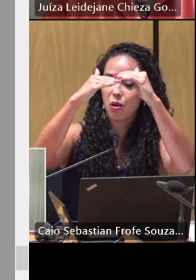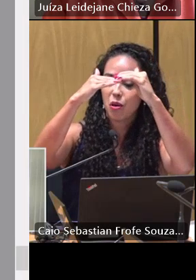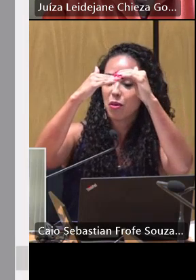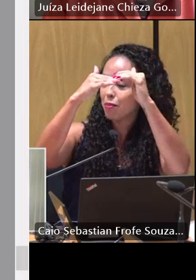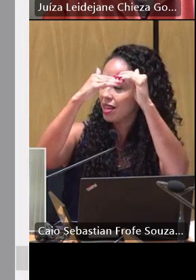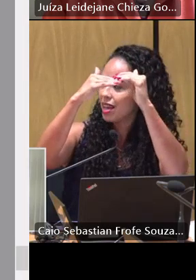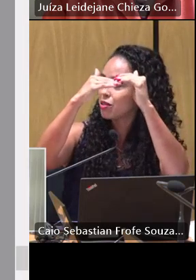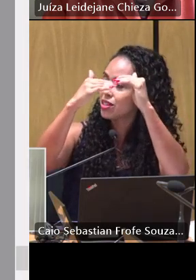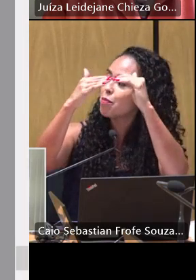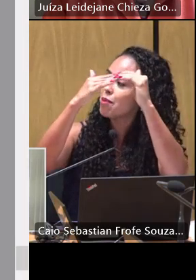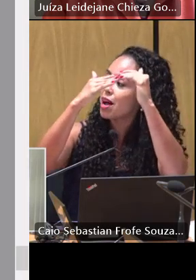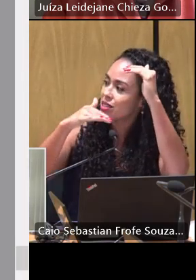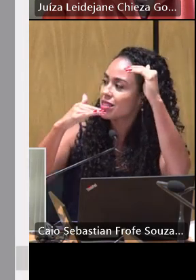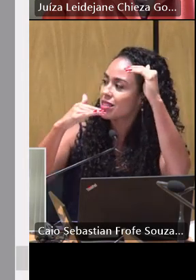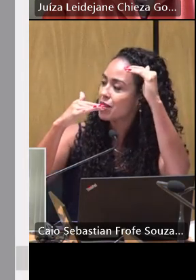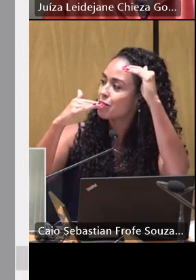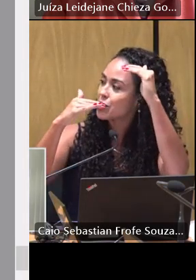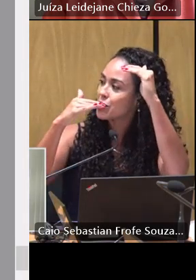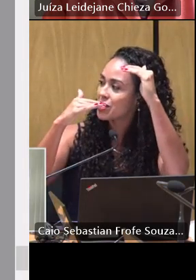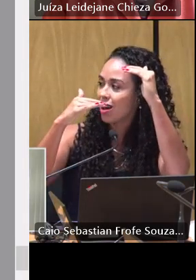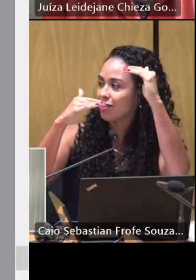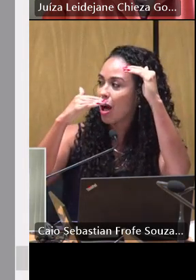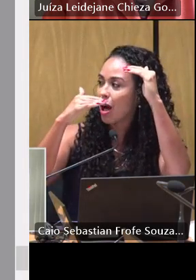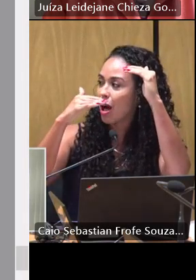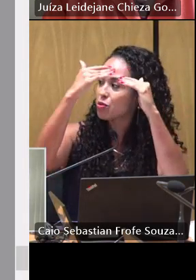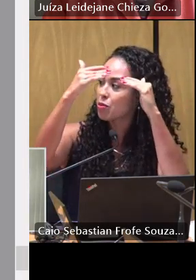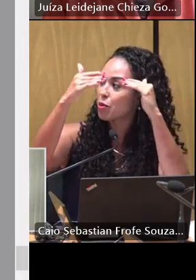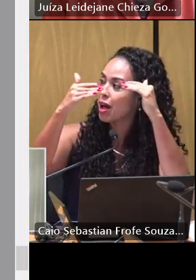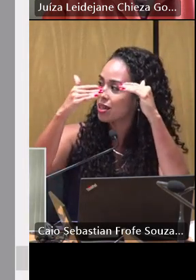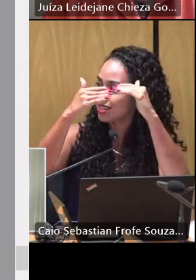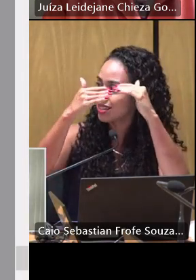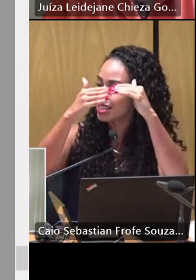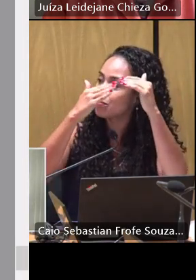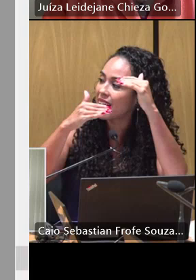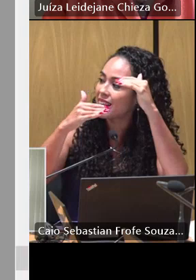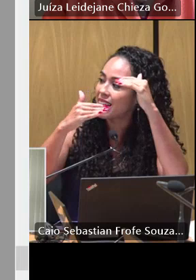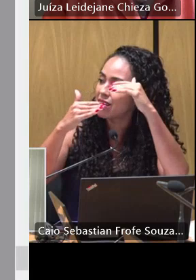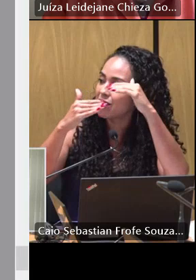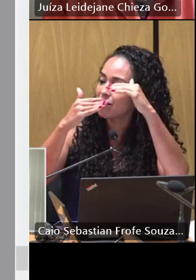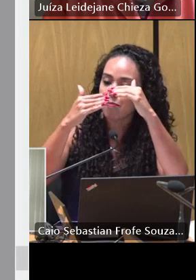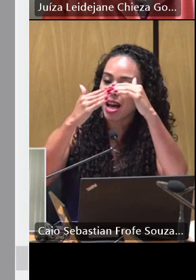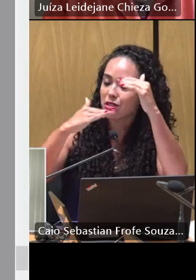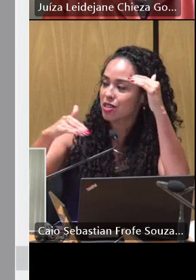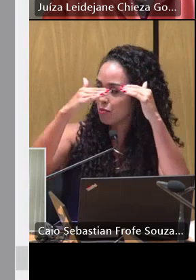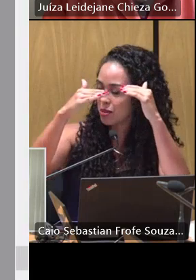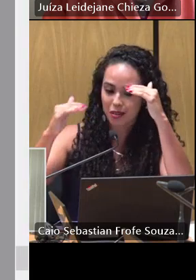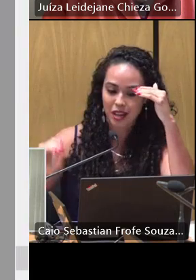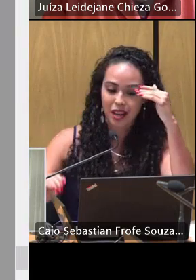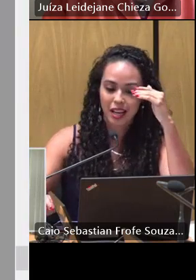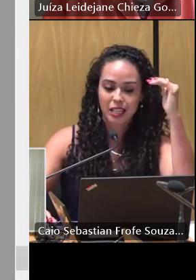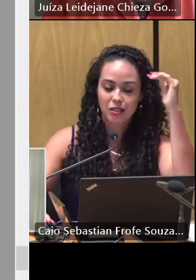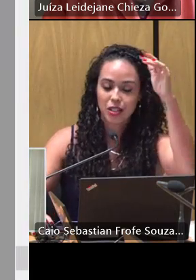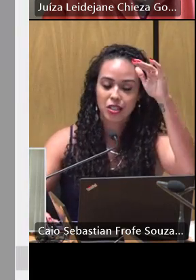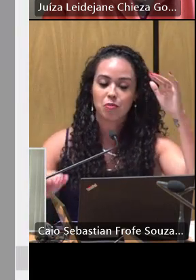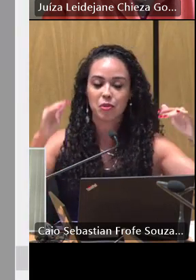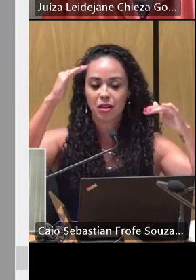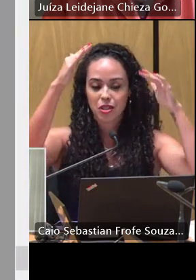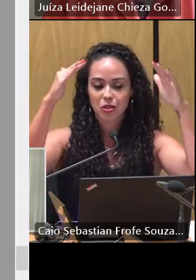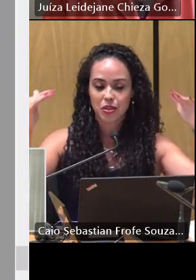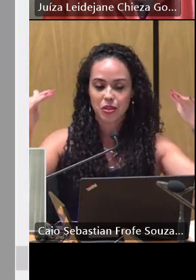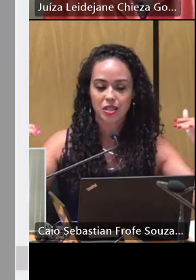esse homem negro está abaixo nessa pirâmide social né abaixo de uma mulher branca e essa mulher negra vai est abaixo desse homem negro Então a gente tem